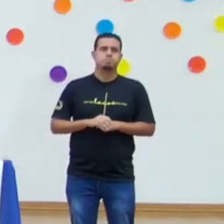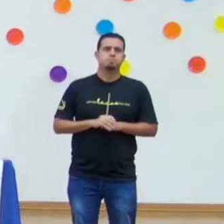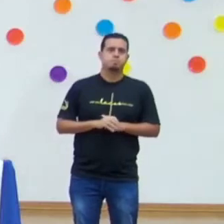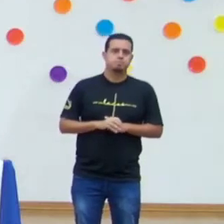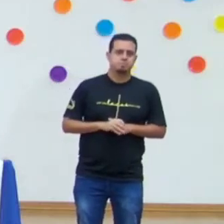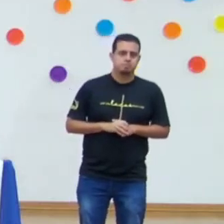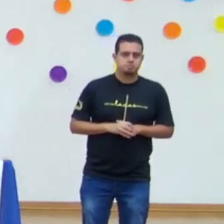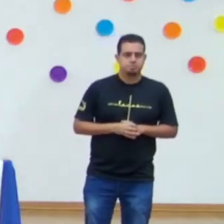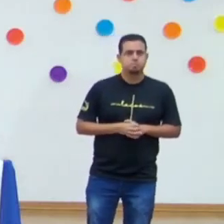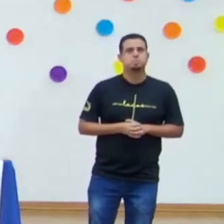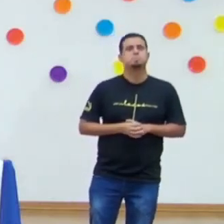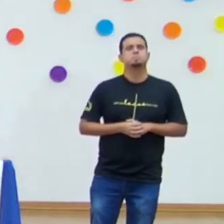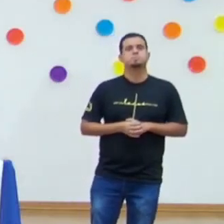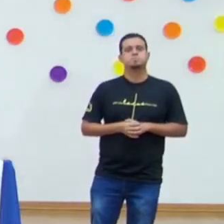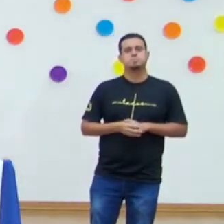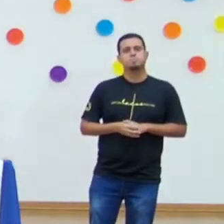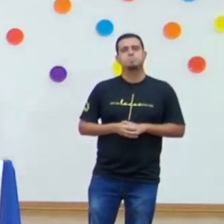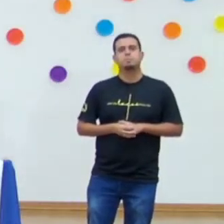E a nossa